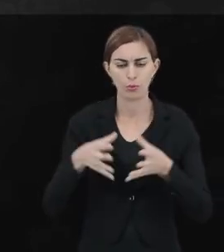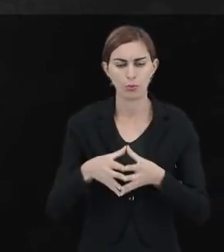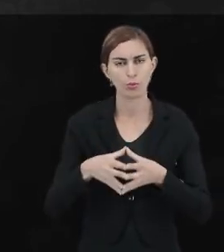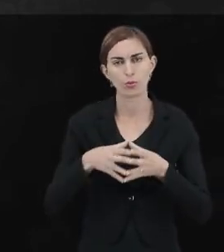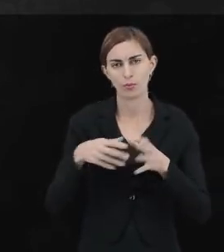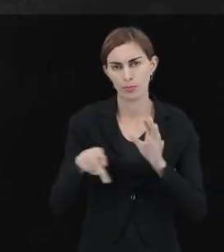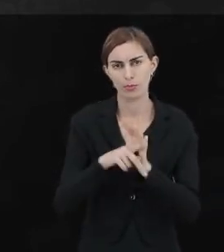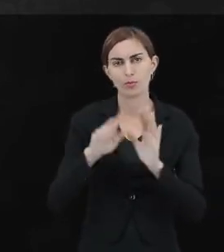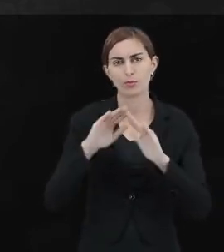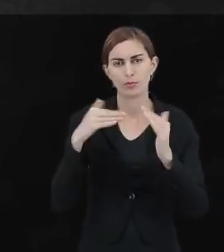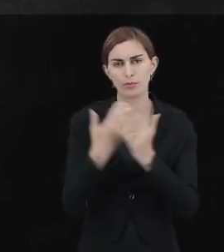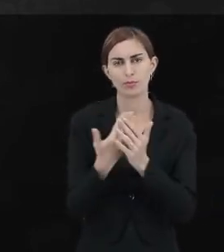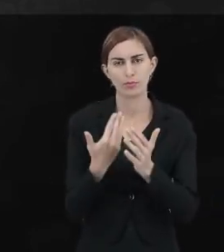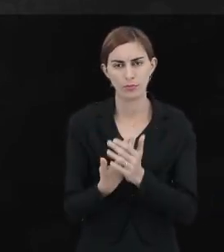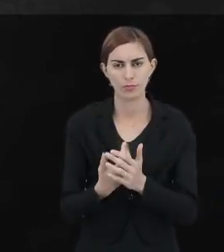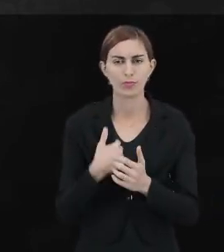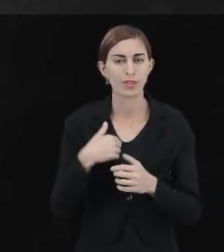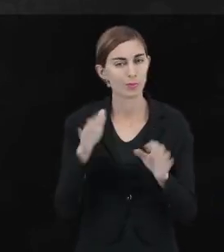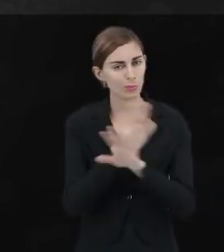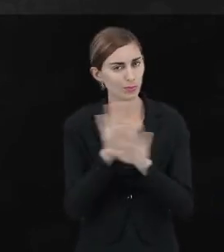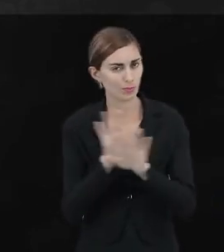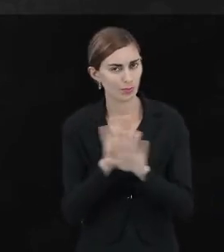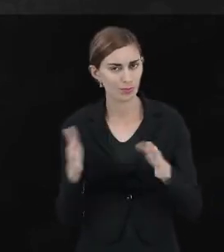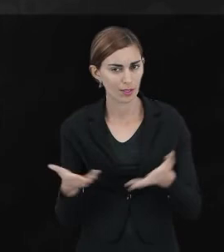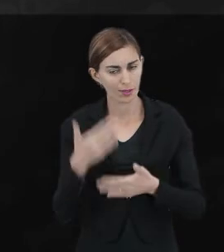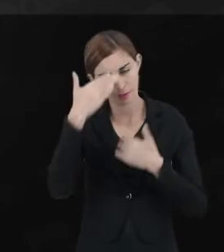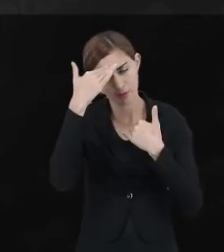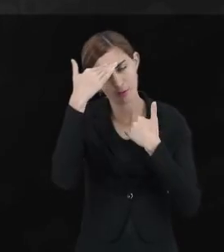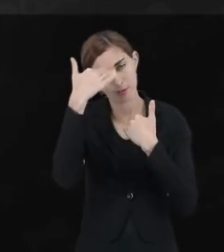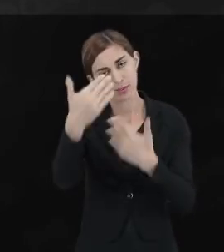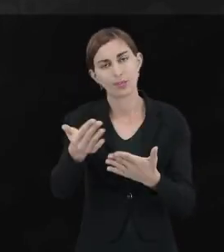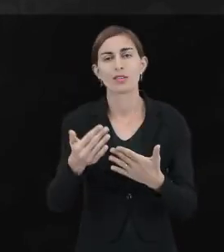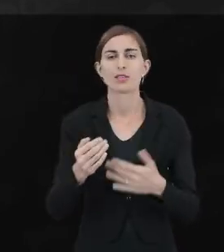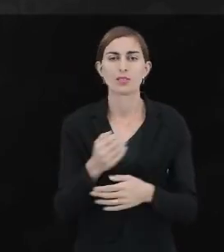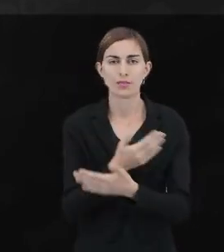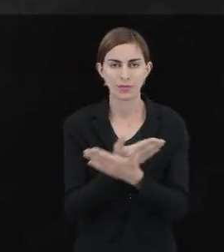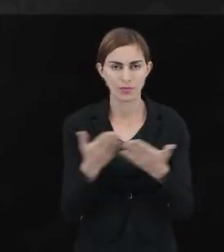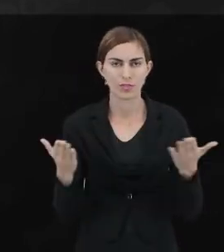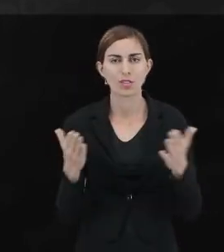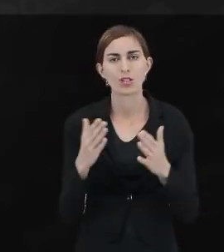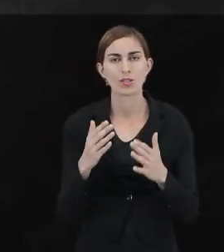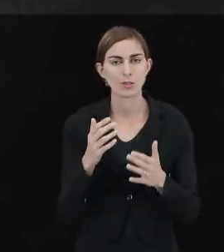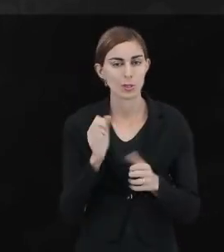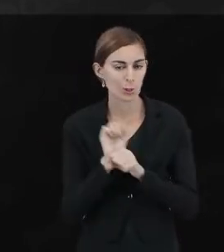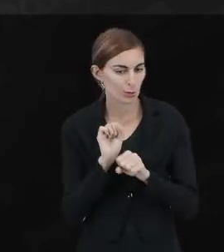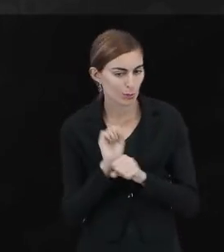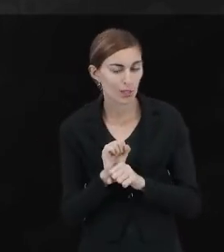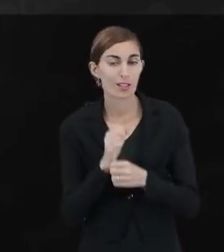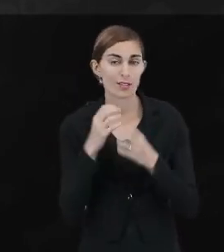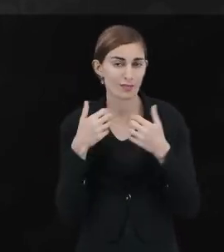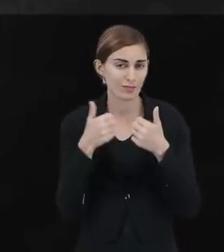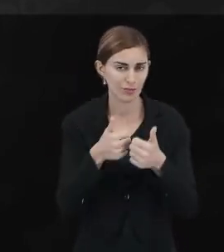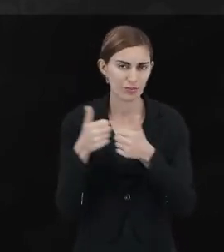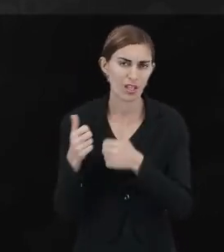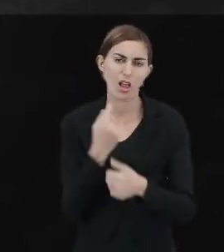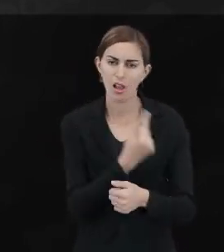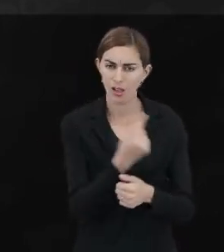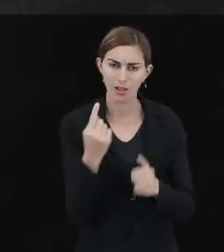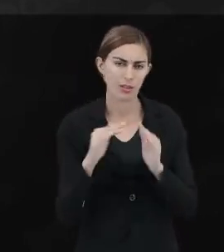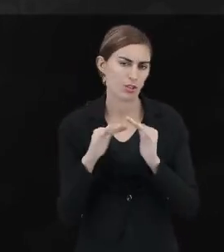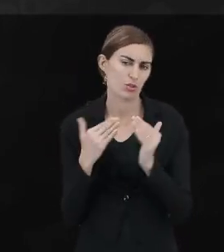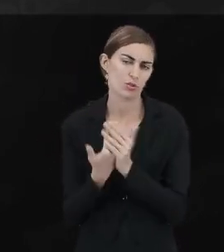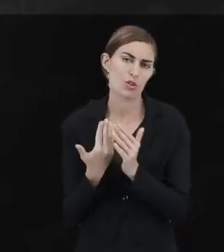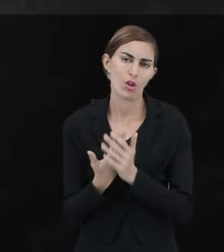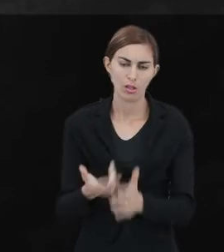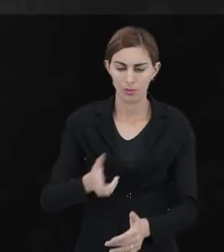coletivo da escola. Então, eu me despeço por aqui, agradeço a vocês torço muito para que cada escola